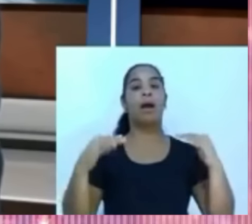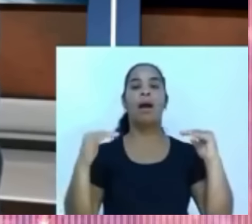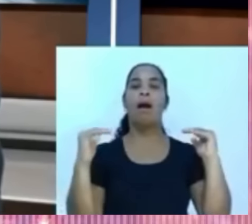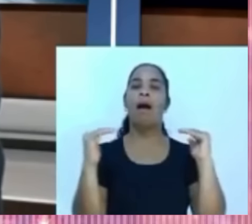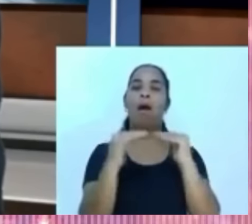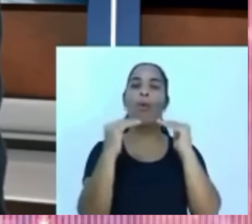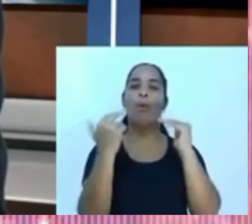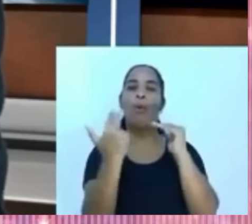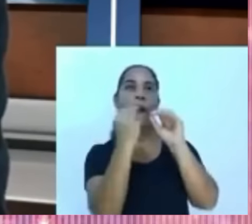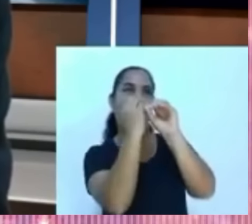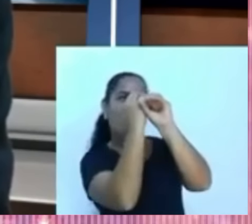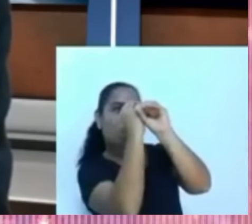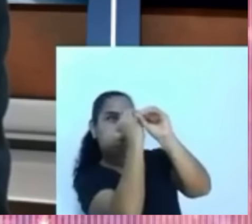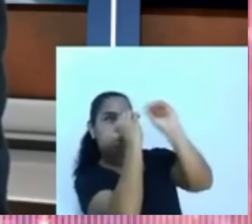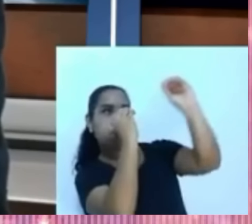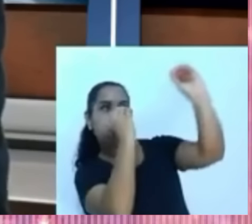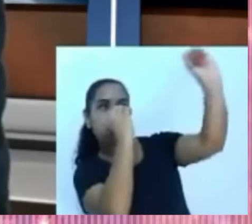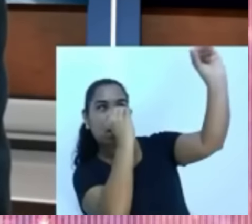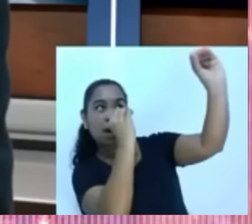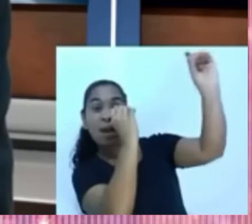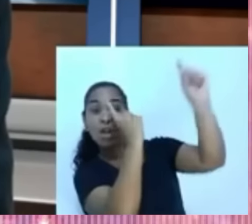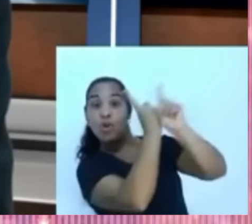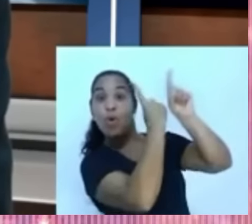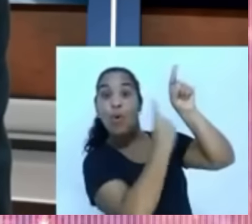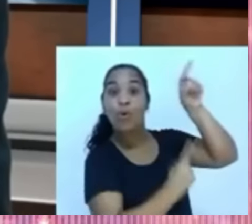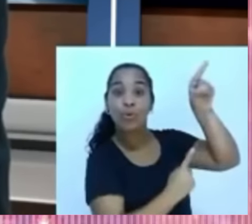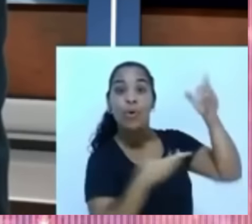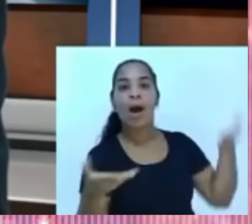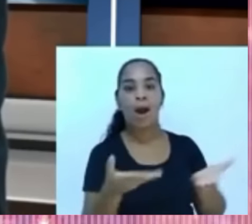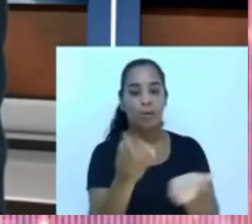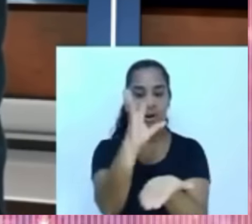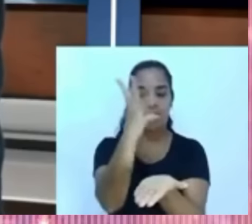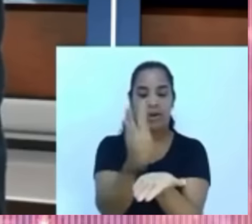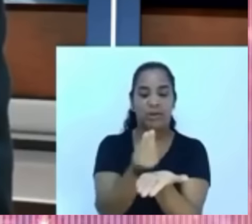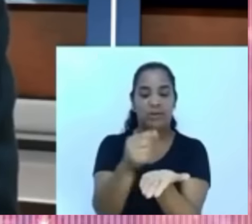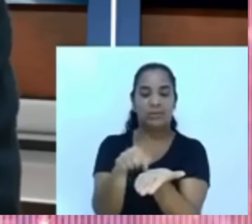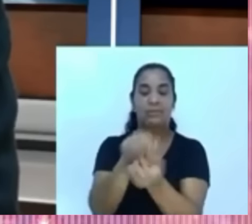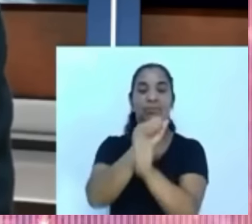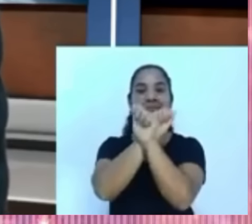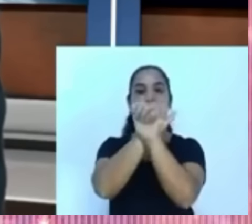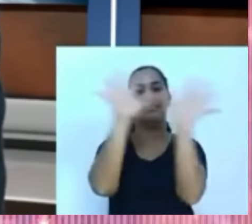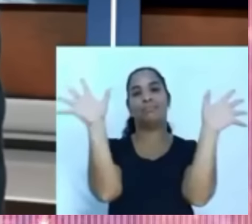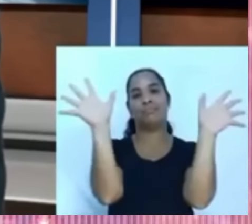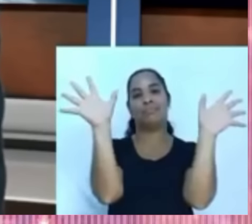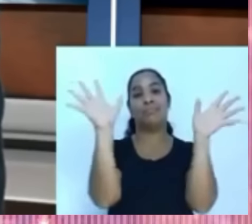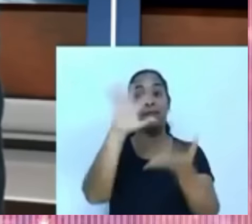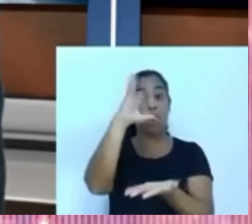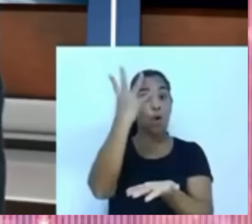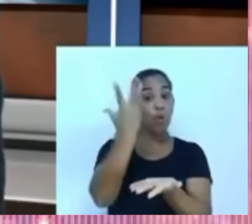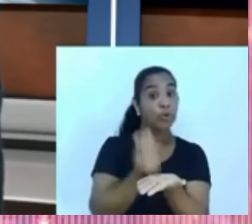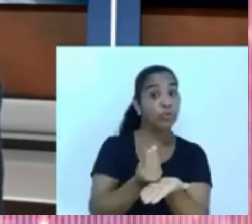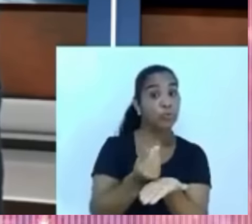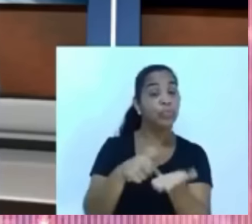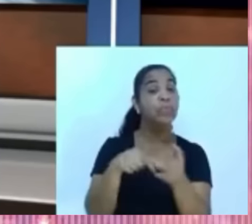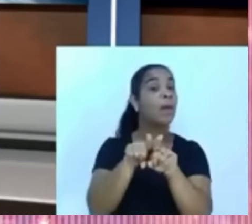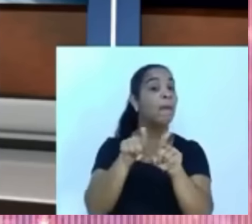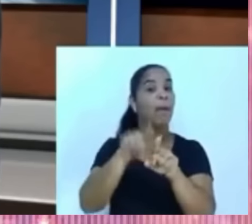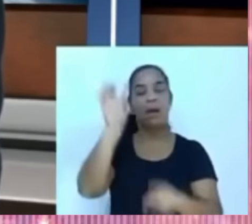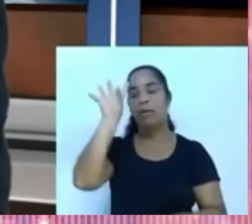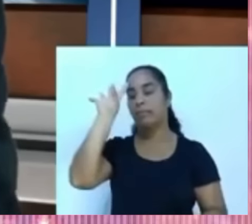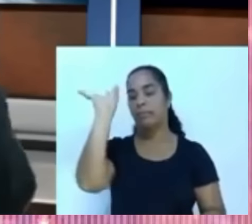mostrar-nos o mundo do desconhecido disse Kardec o espiritismo através da mediunidade veio